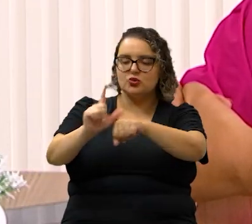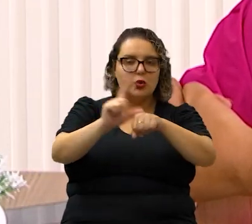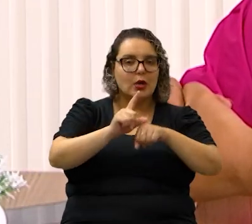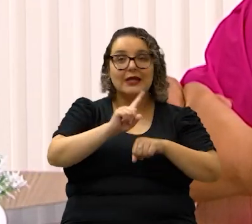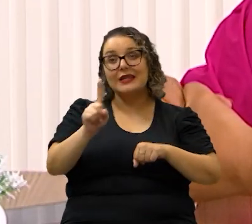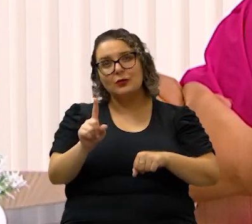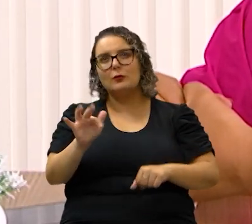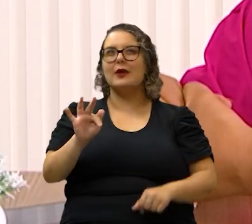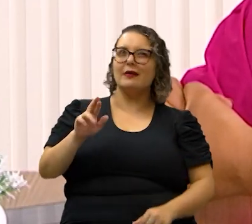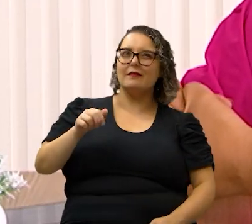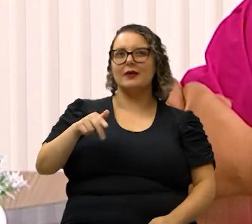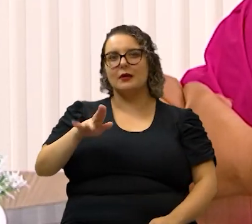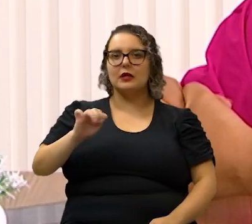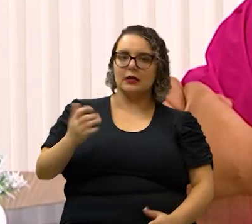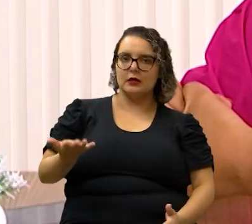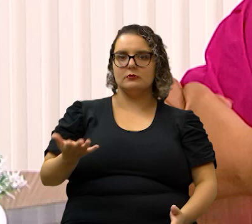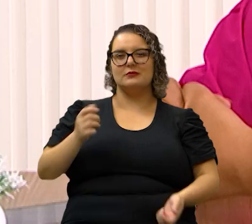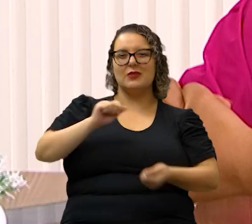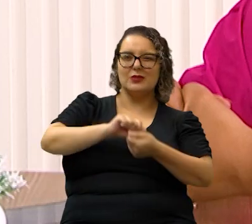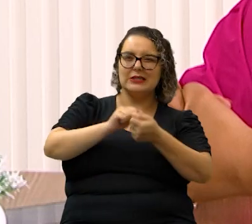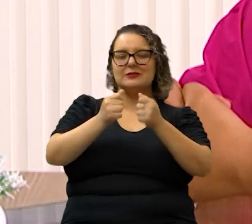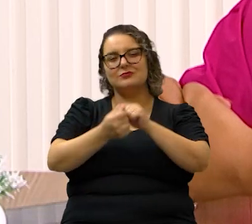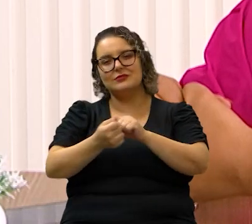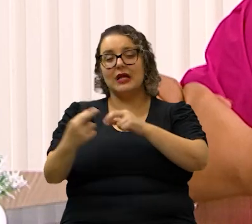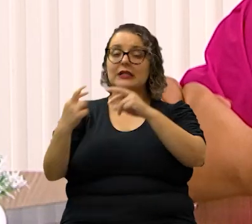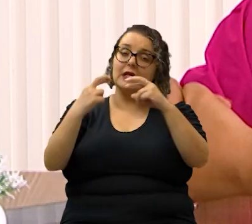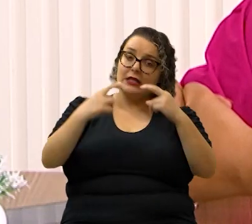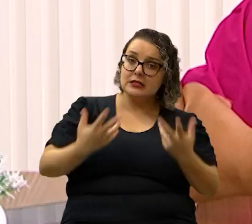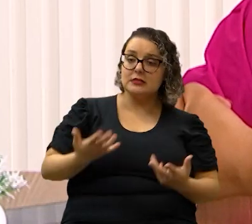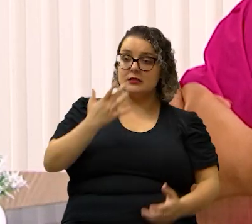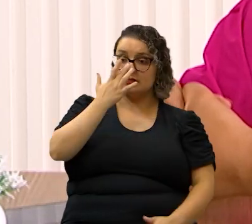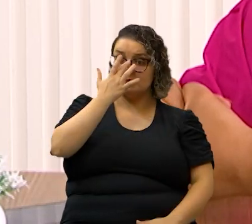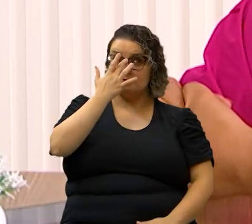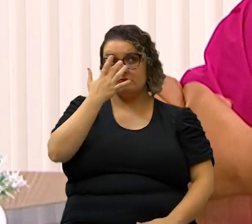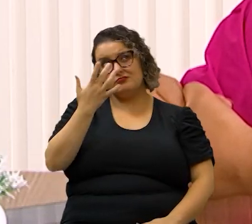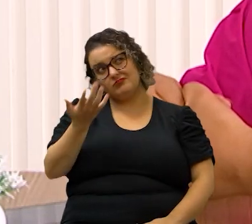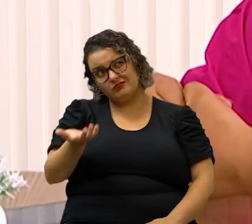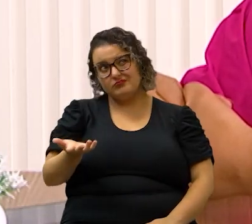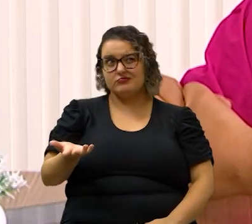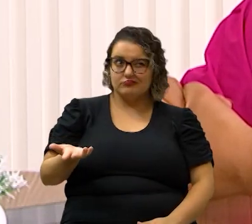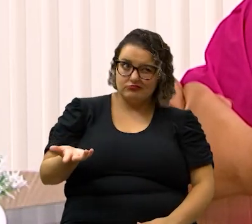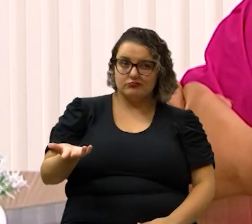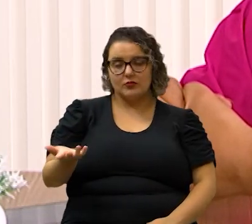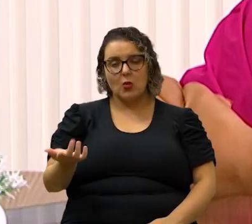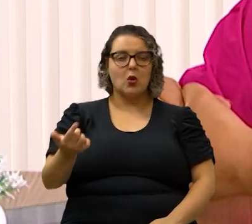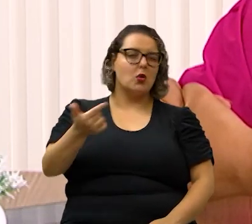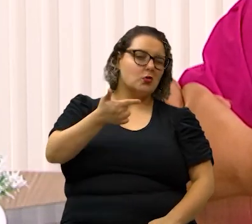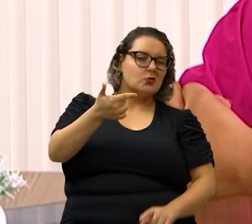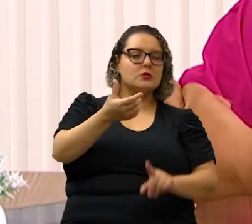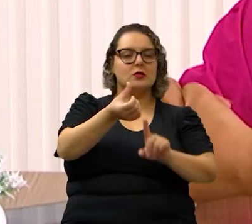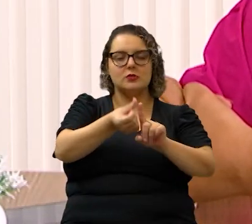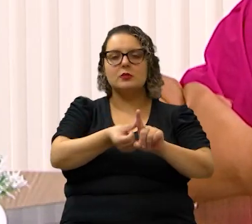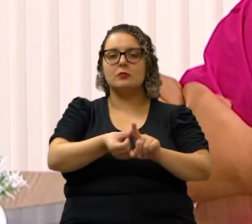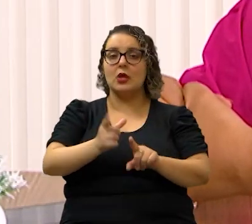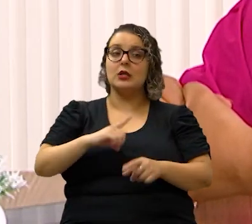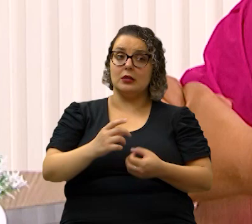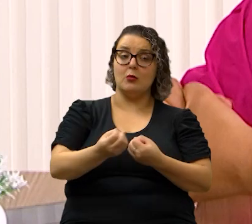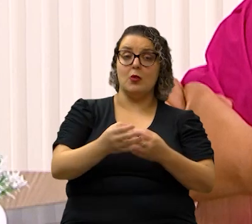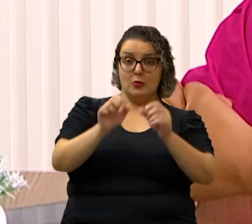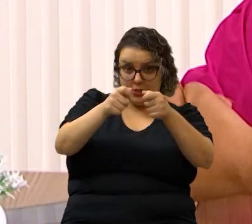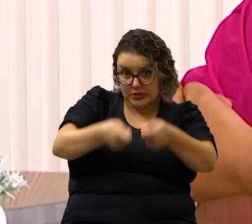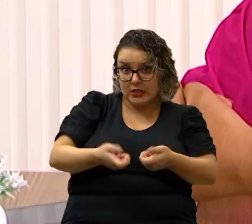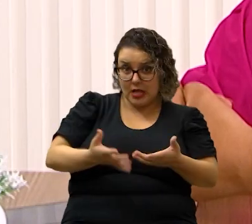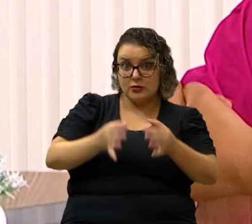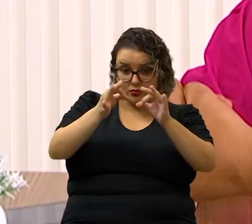de lojas que não chegam a ser franquias. Então a gente está adaptando exatamente isso e até o, sei lá, segundo semestre a gente vai ter